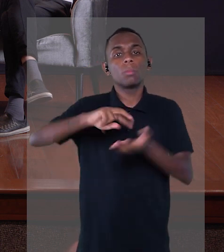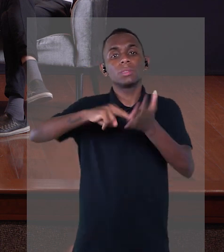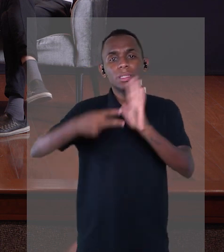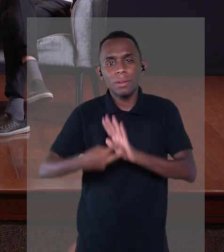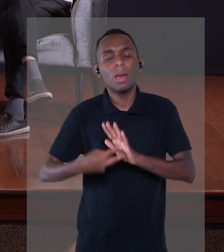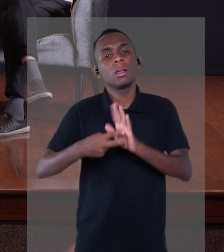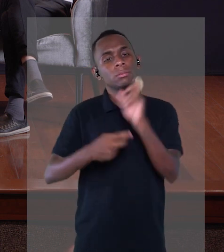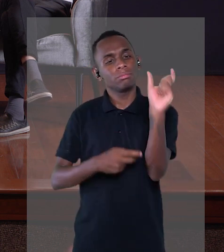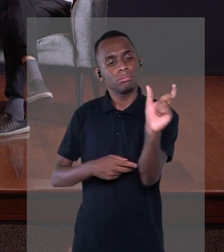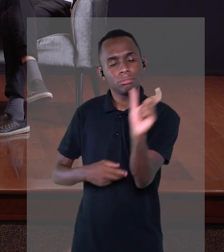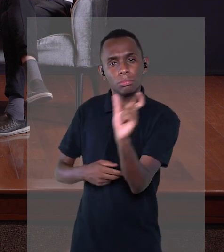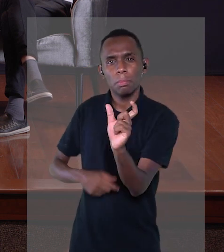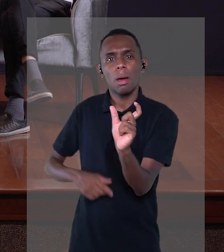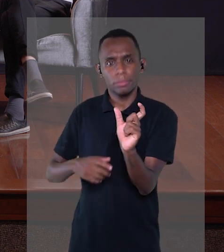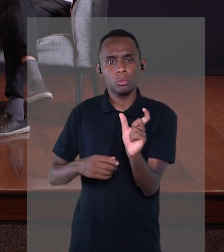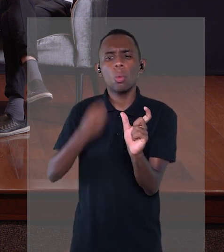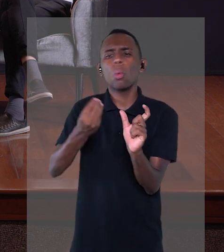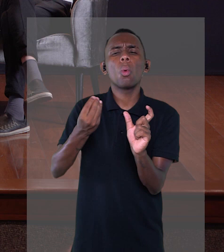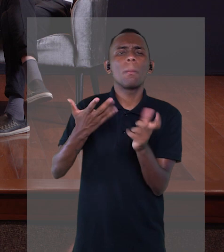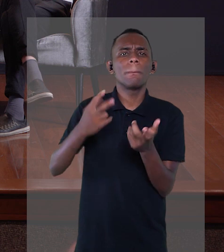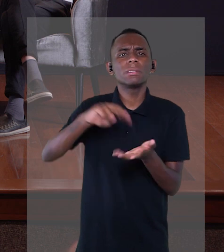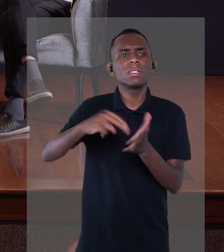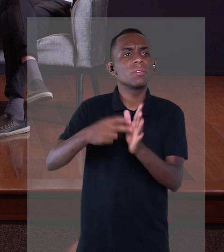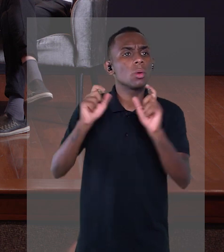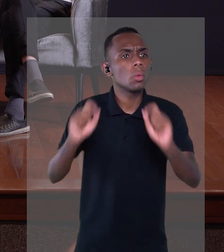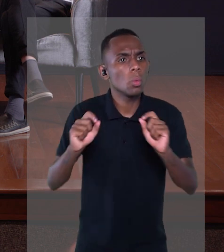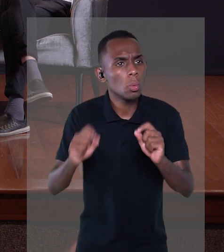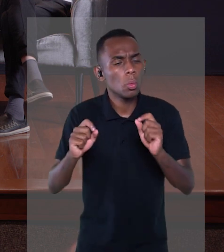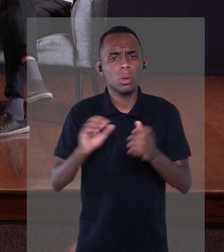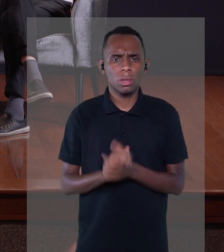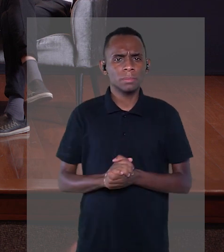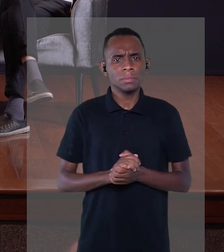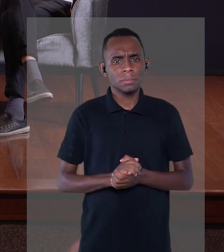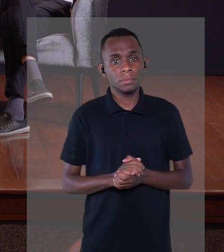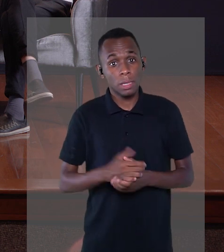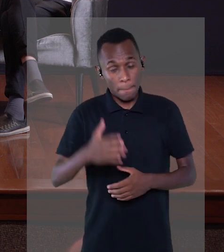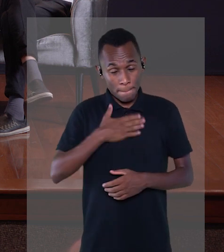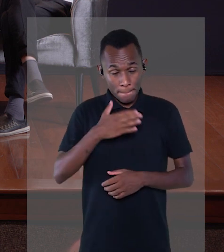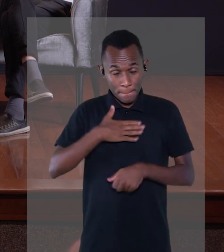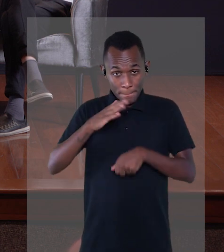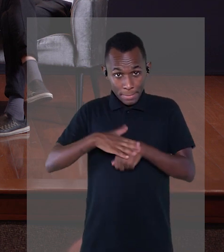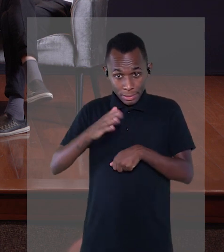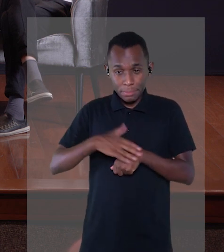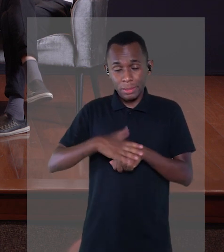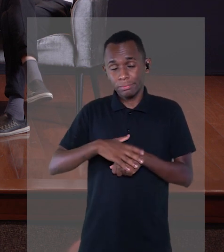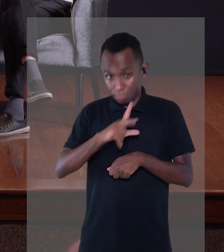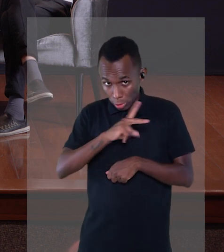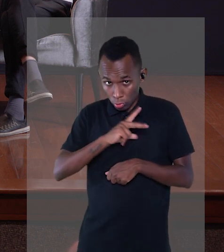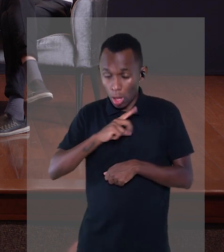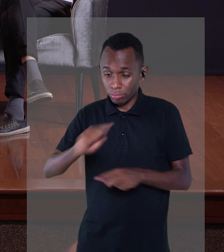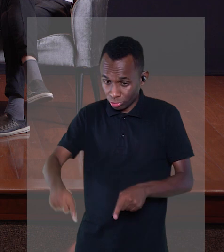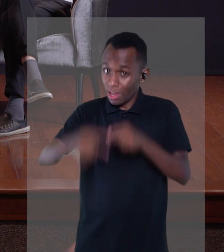em palavras daquele espírito que aquela música tá conjurando ali. Para mim, esse é o grande barato, esse é o grande